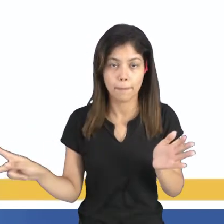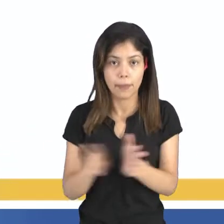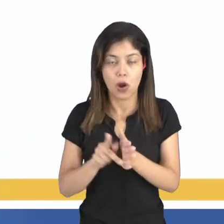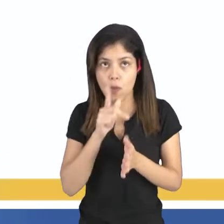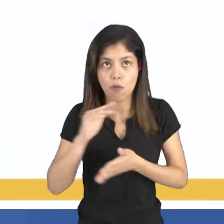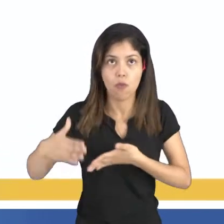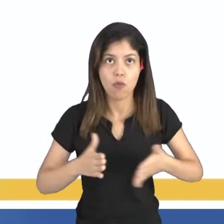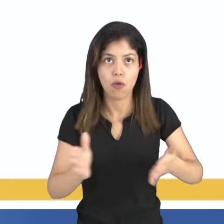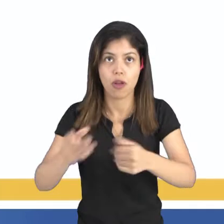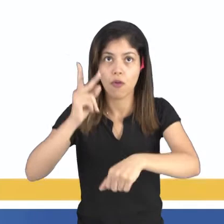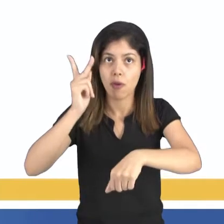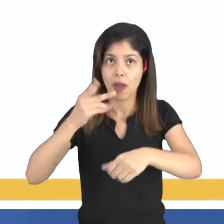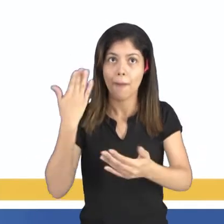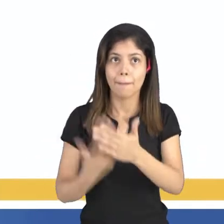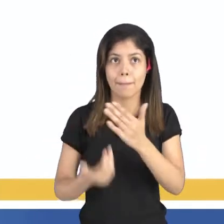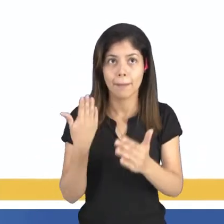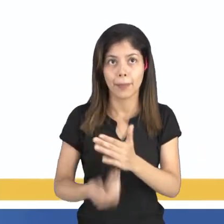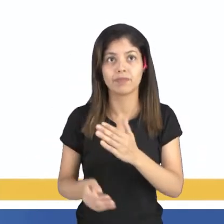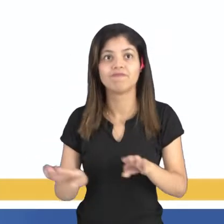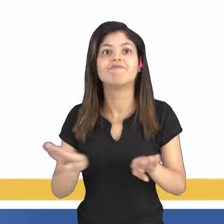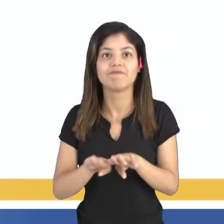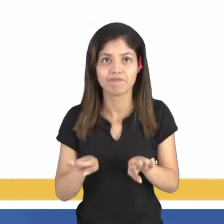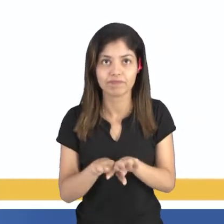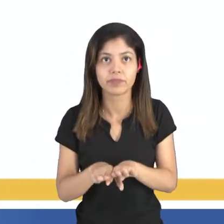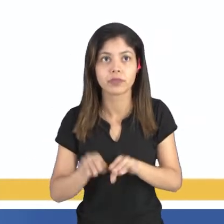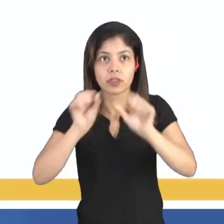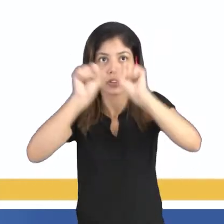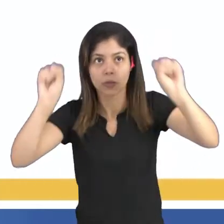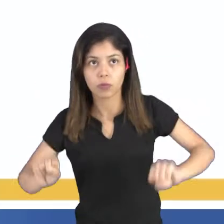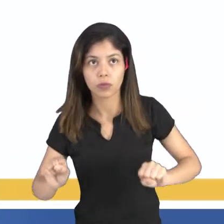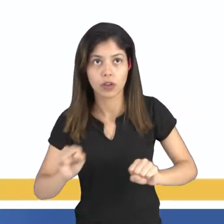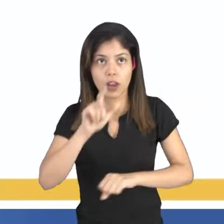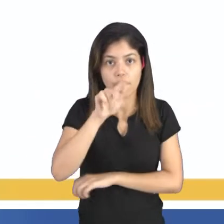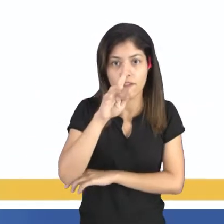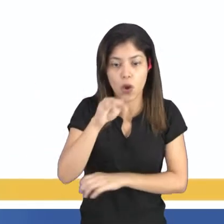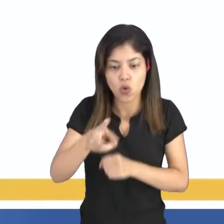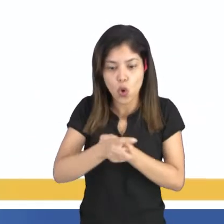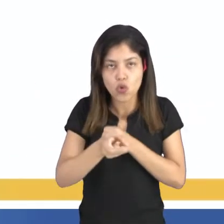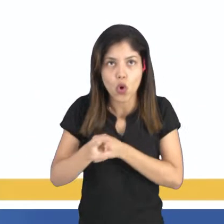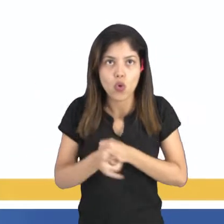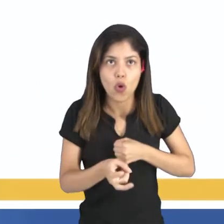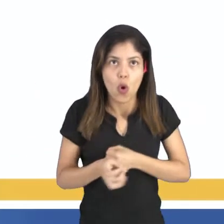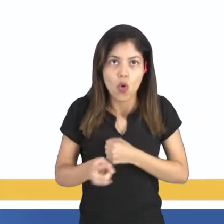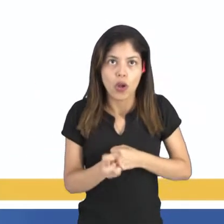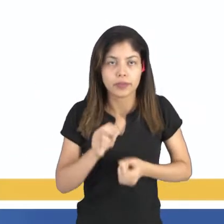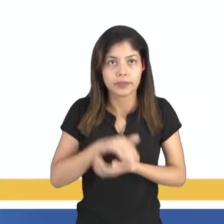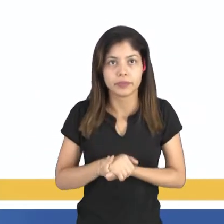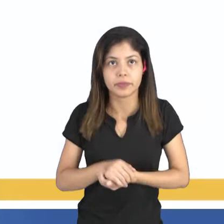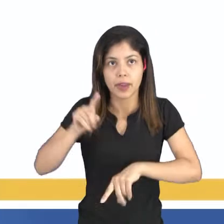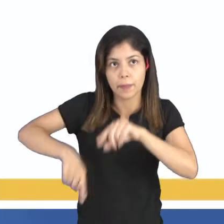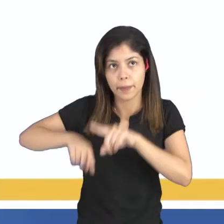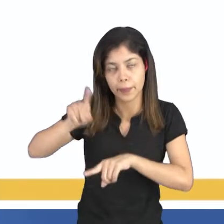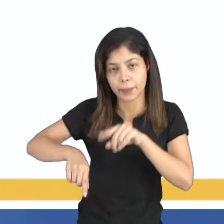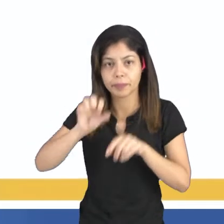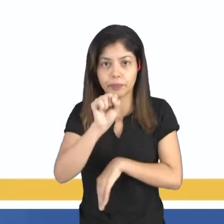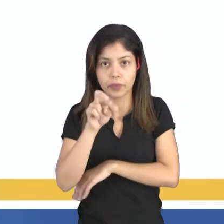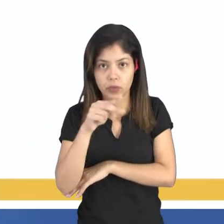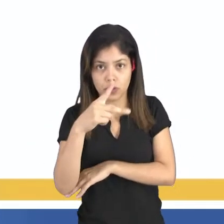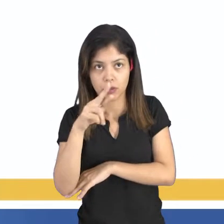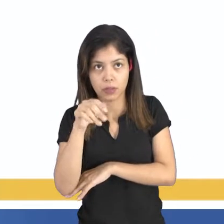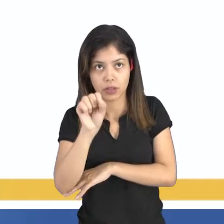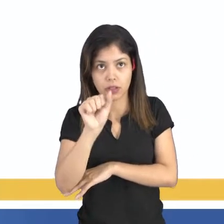rios e a perda de sua capacidade de atuar como um sistema filtrante de nutrientes e materiais